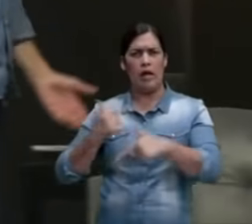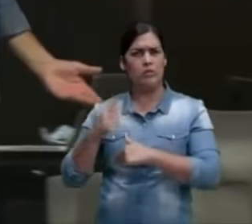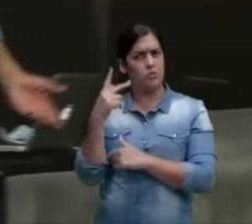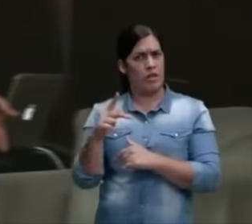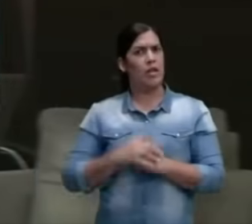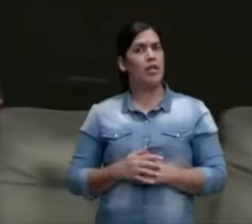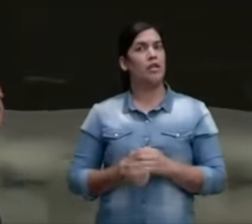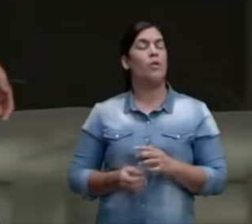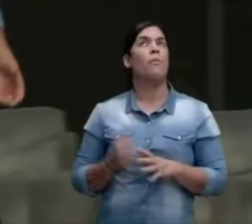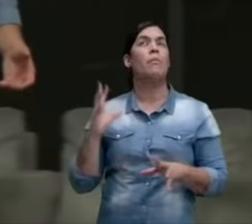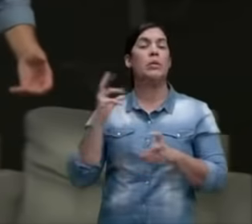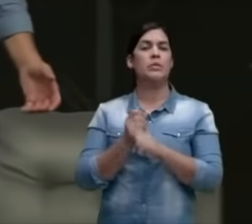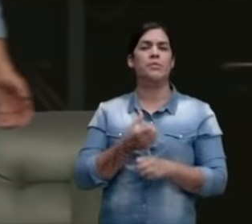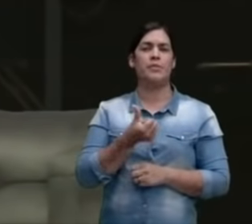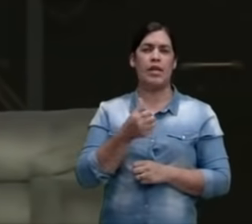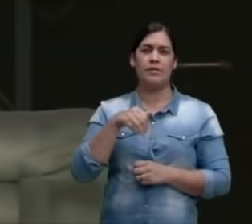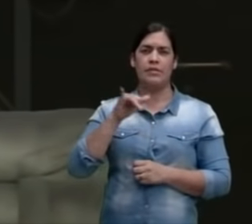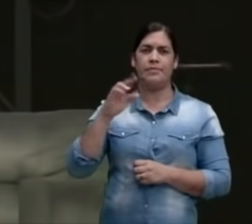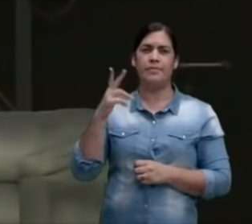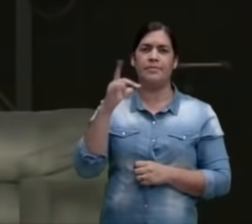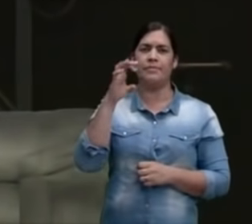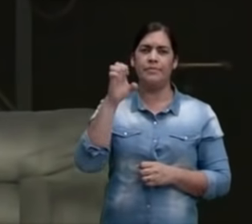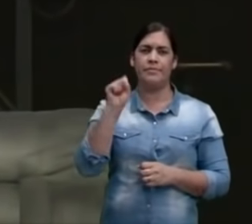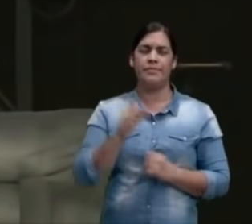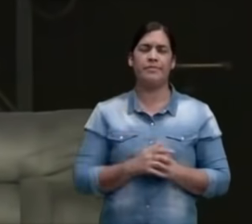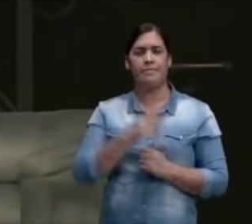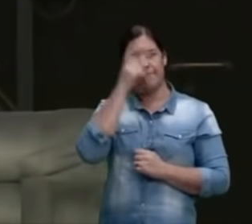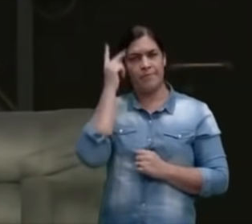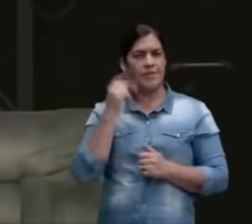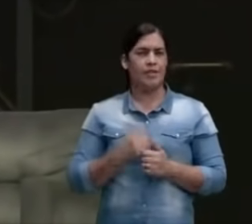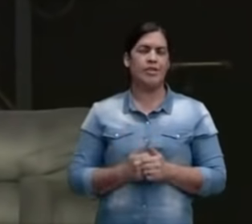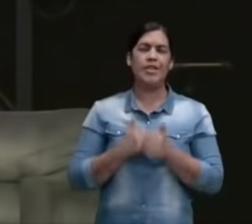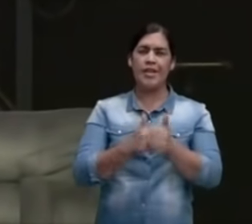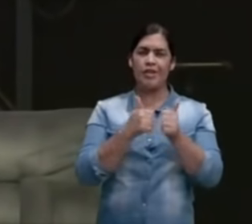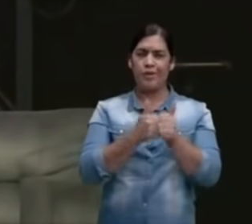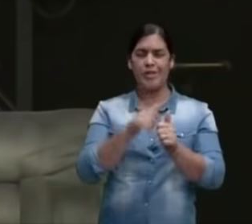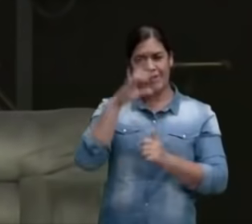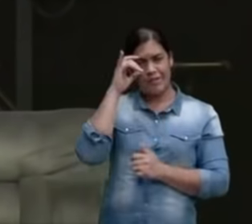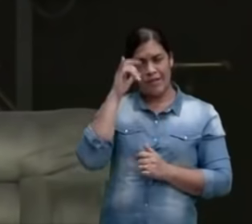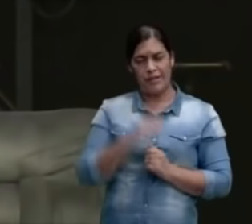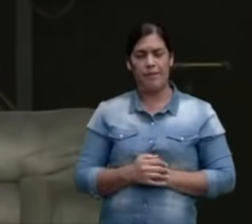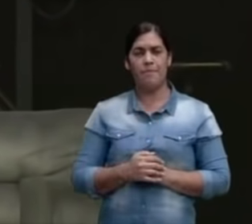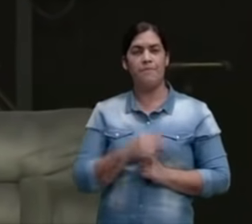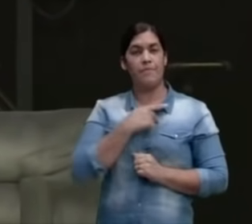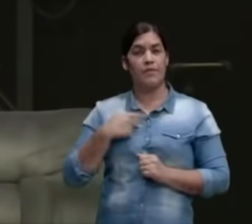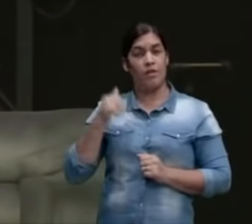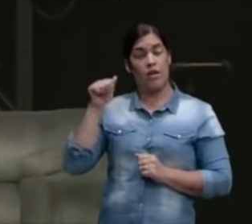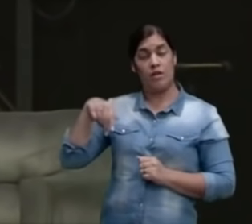6 milhões de pessoas que o seguem nas redes sociais. O pastor Antônio Júnior